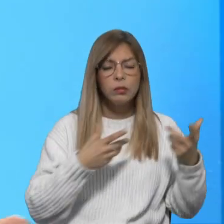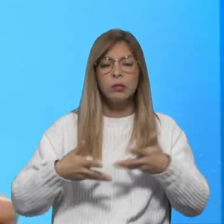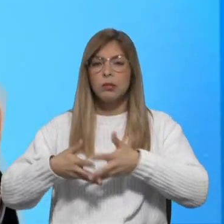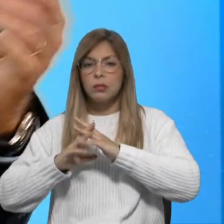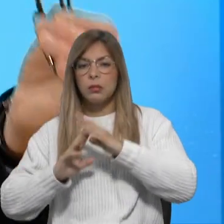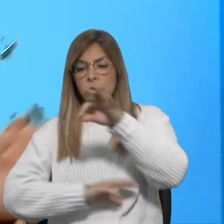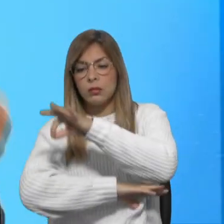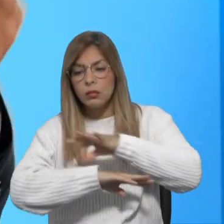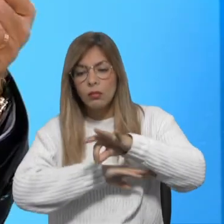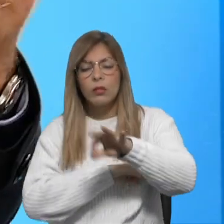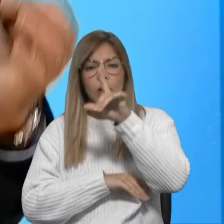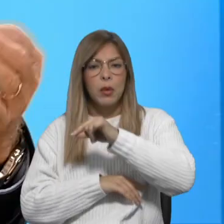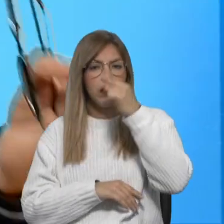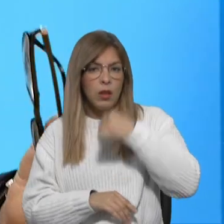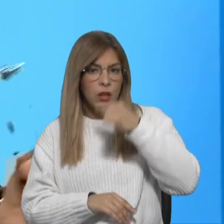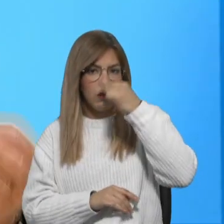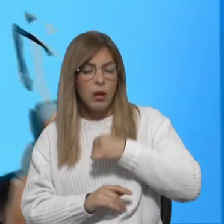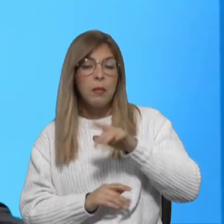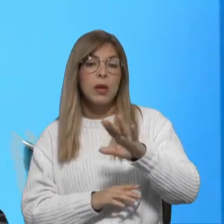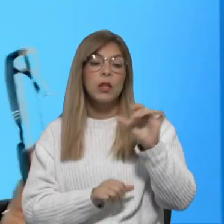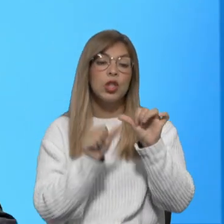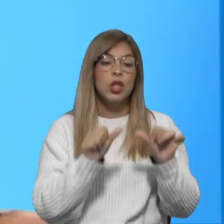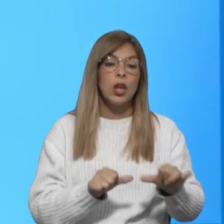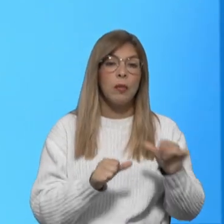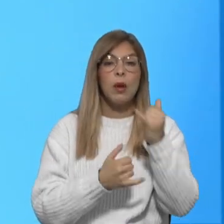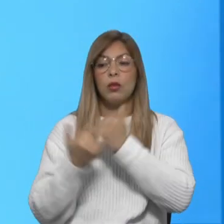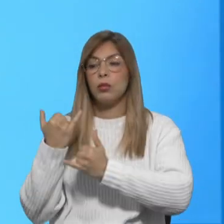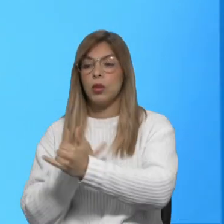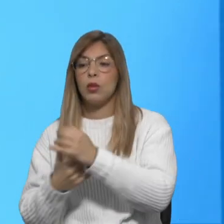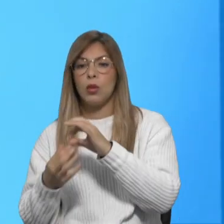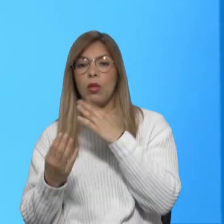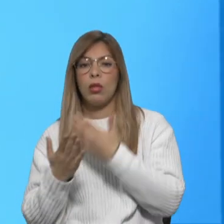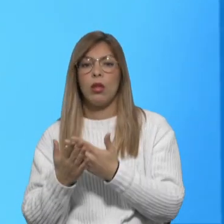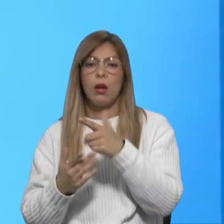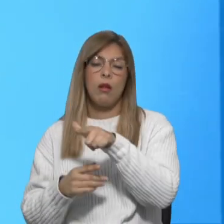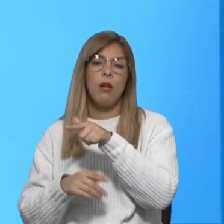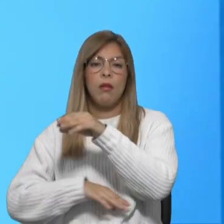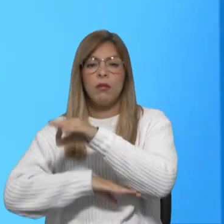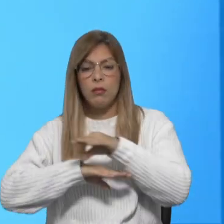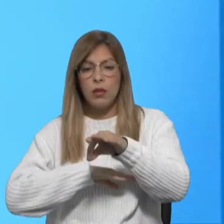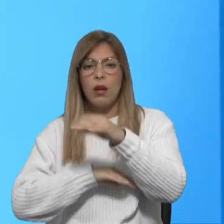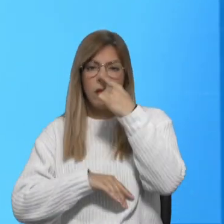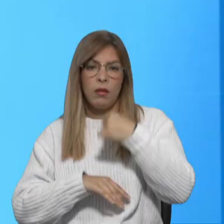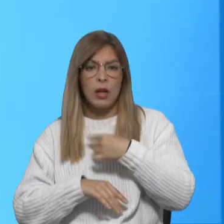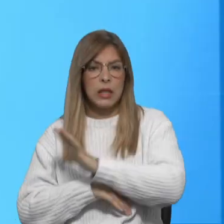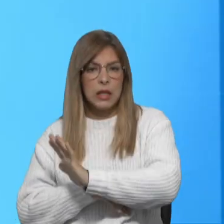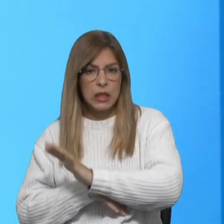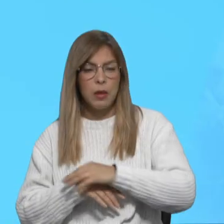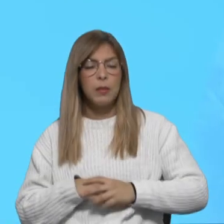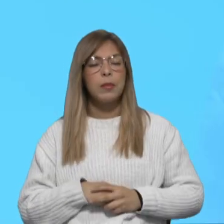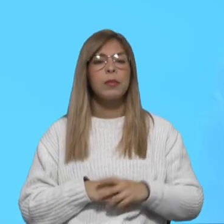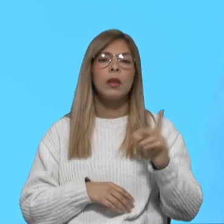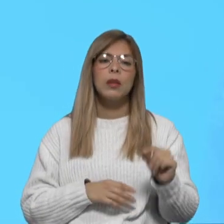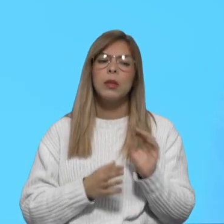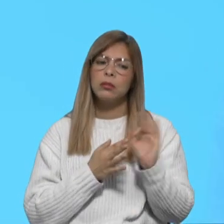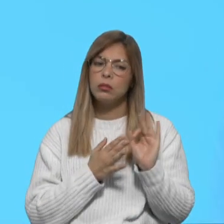sistema propõe, naturalmente, substituir-se as falhas da própria construção. Portanto, estamos muito à frente nesta matéria. E sempre com o olhar positivo que caracteriza